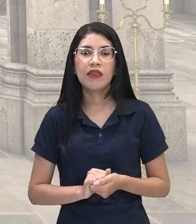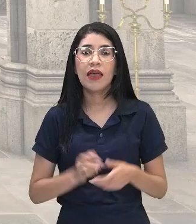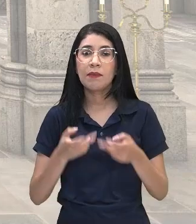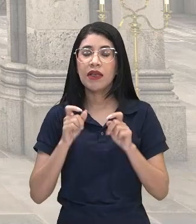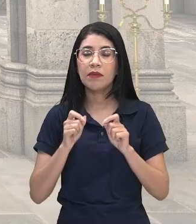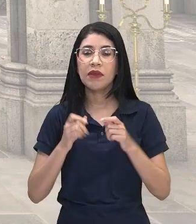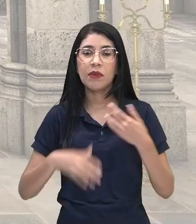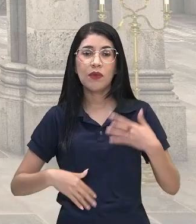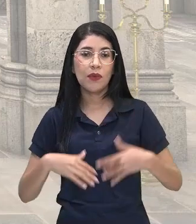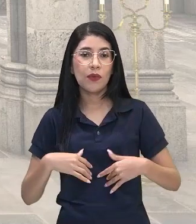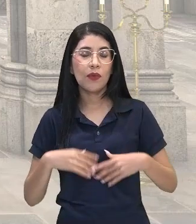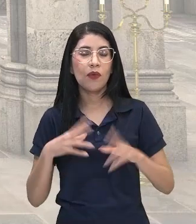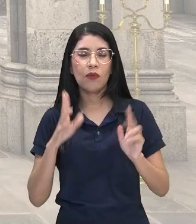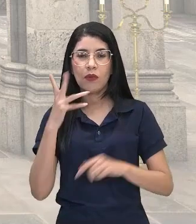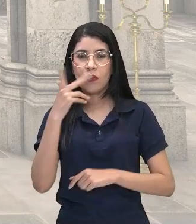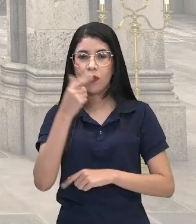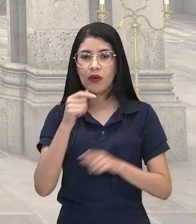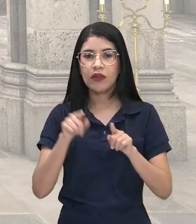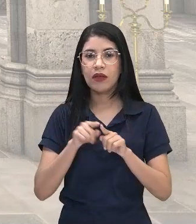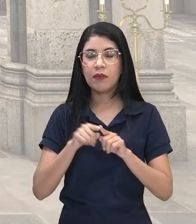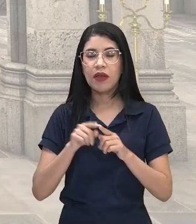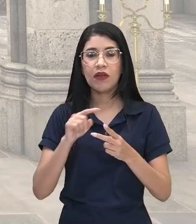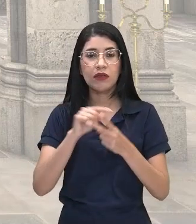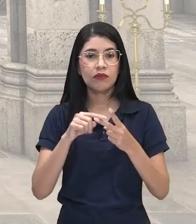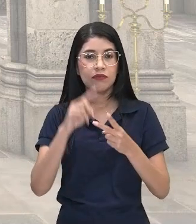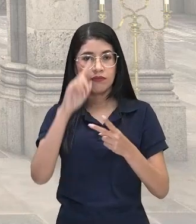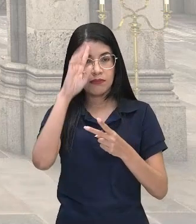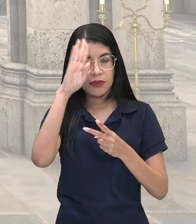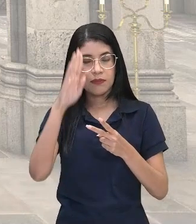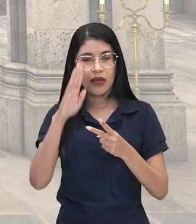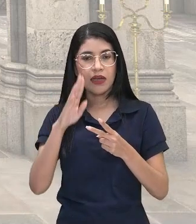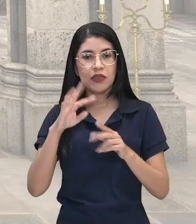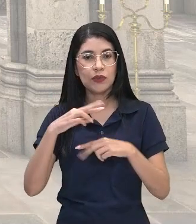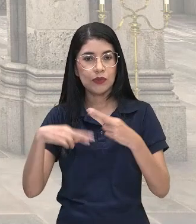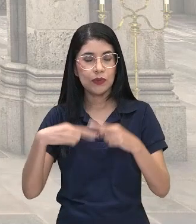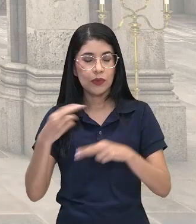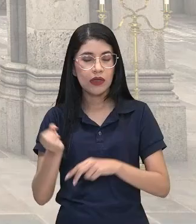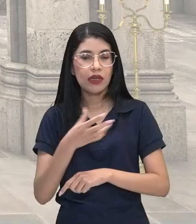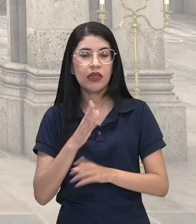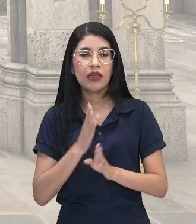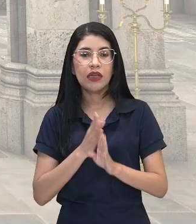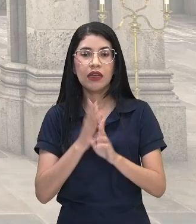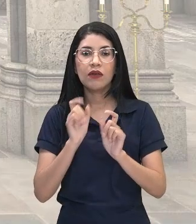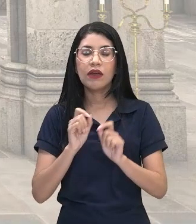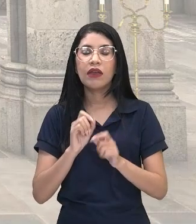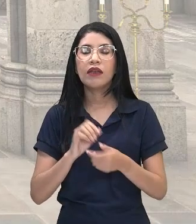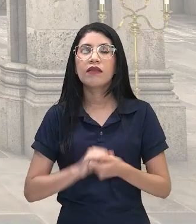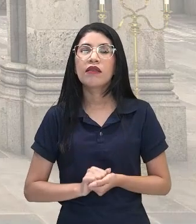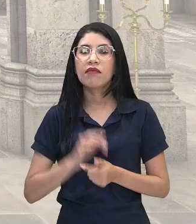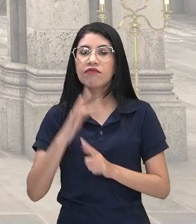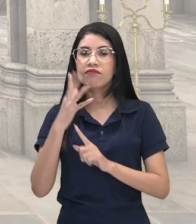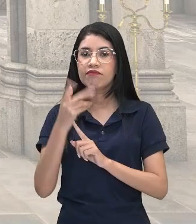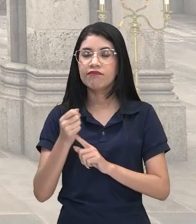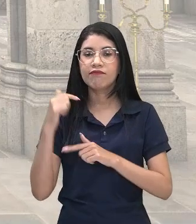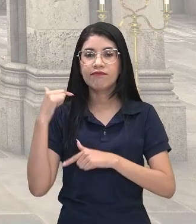corpo humano foram os dois ideais da Renascença que encontrou realizado na arte clássica.